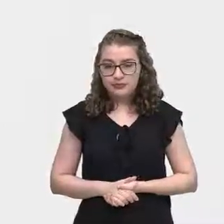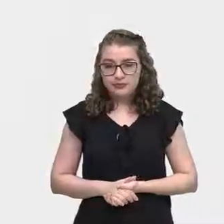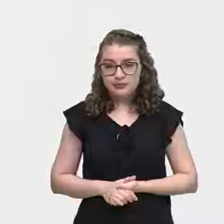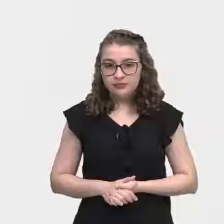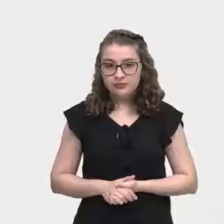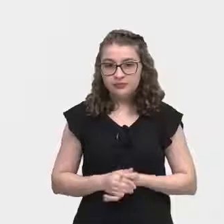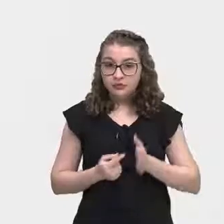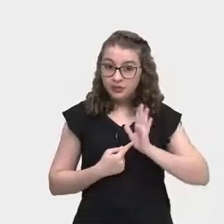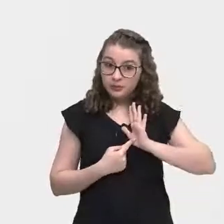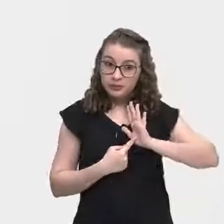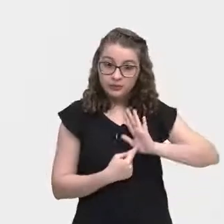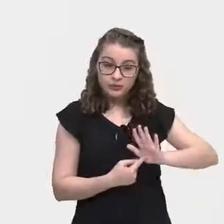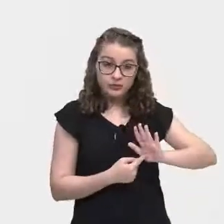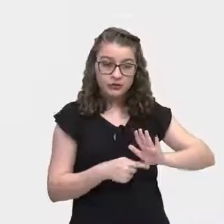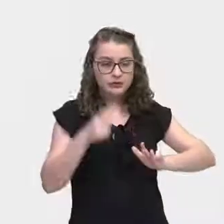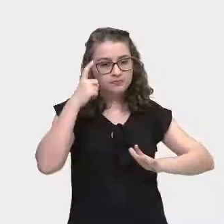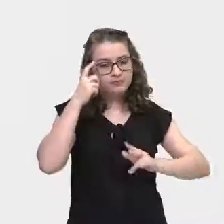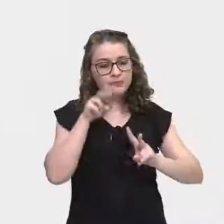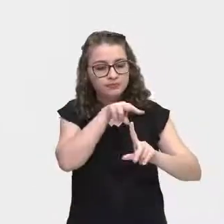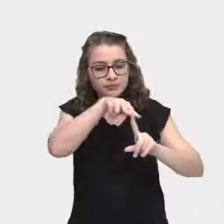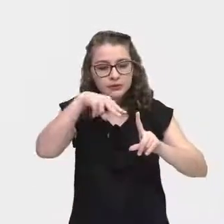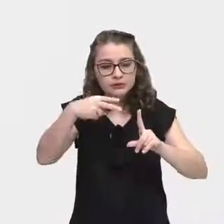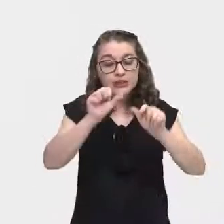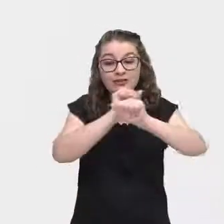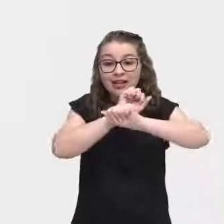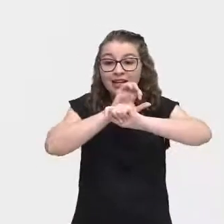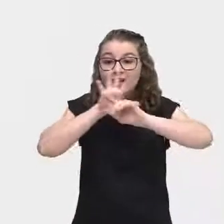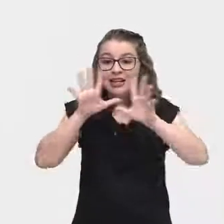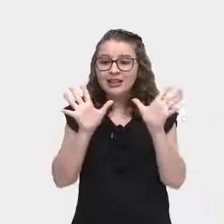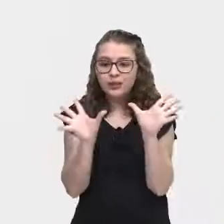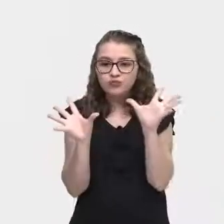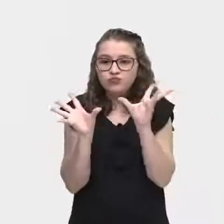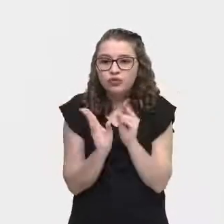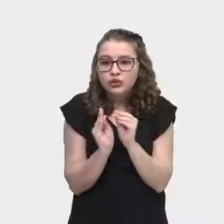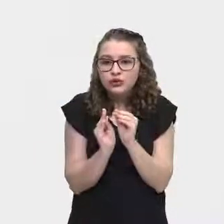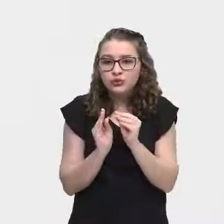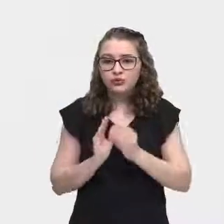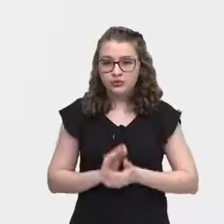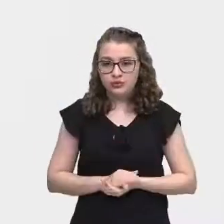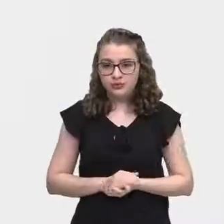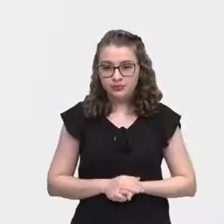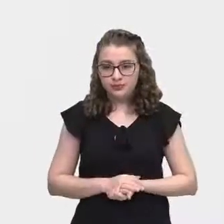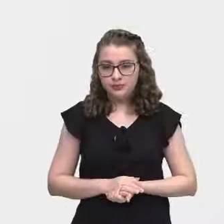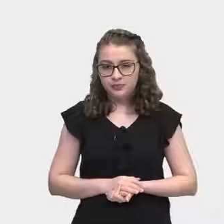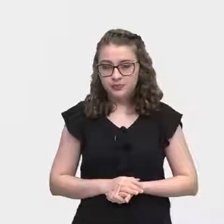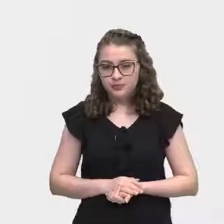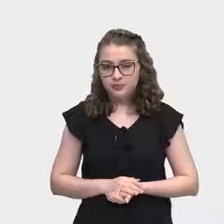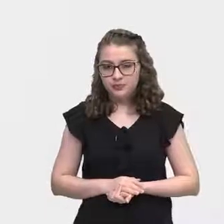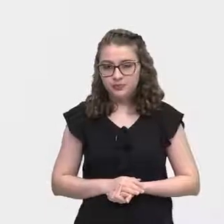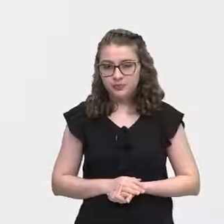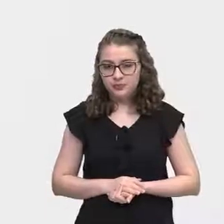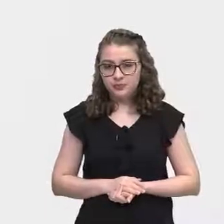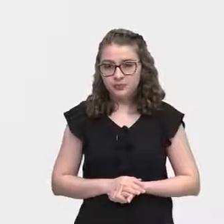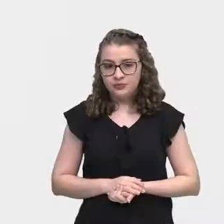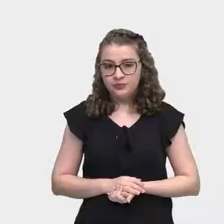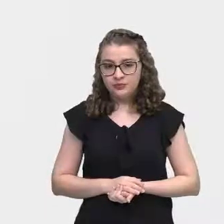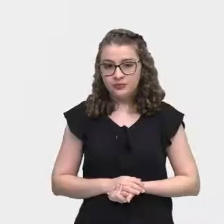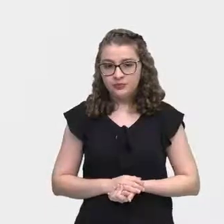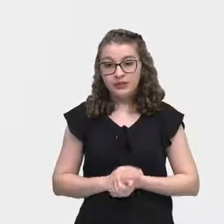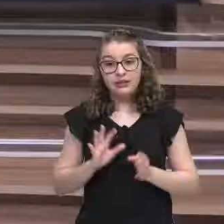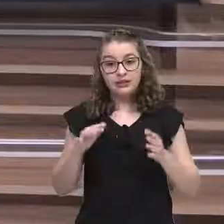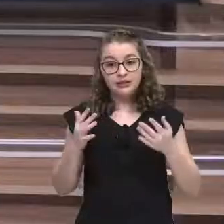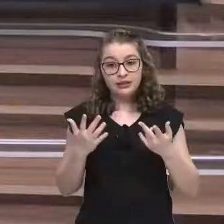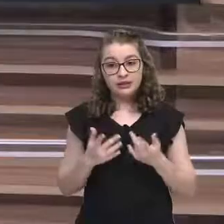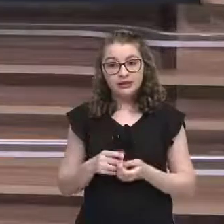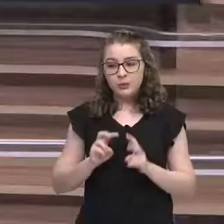exprimindo uma visão coerente, clara, concisa daquilo que se vive. Então, quando vocês virem falar